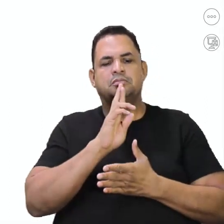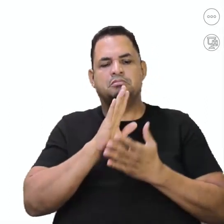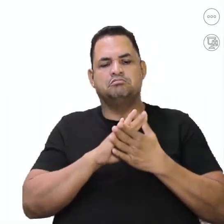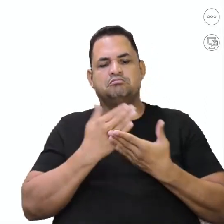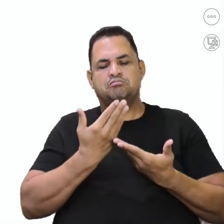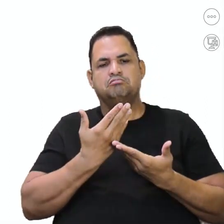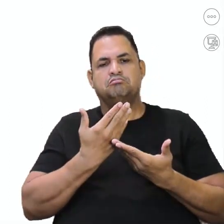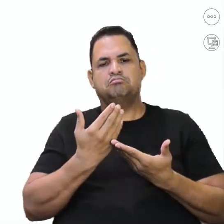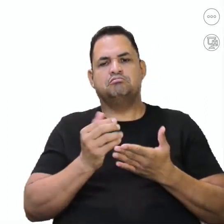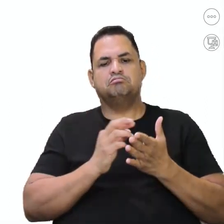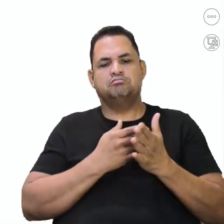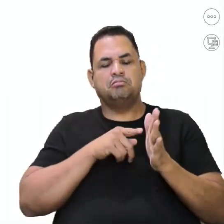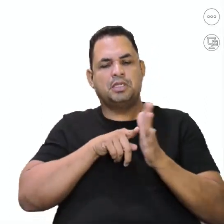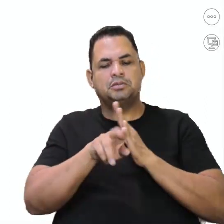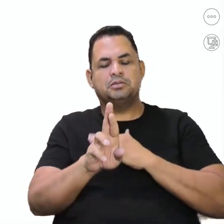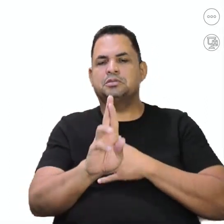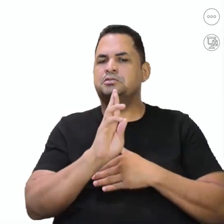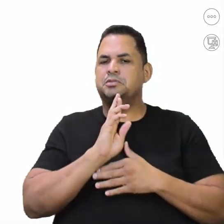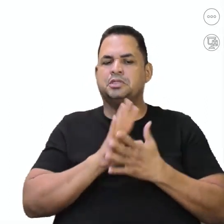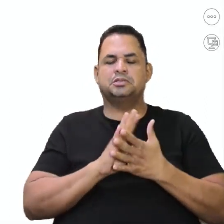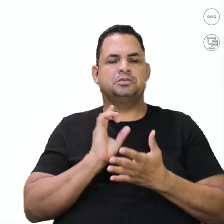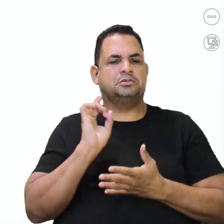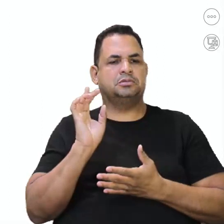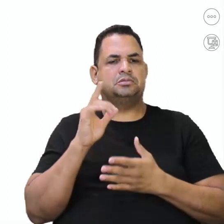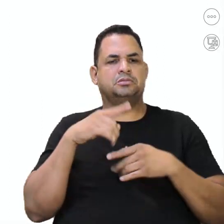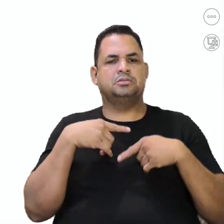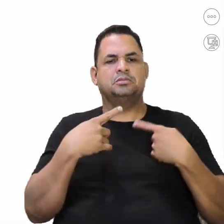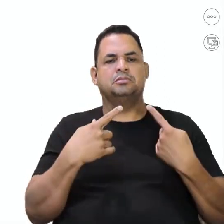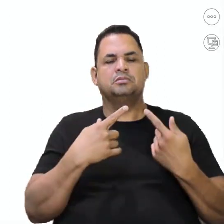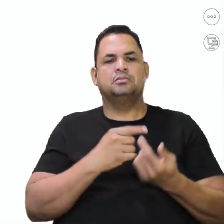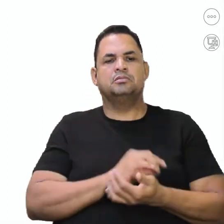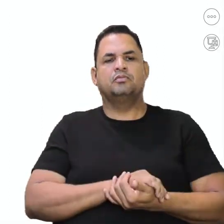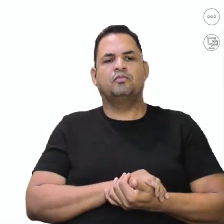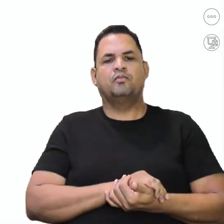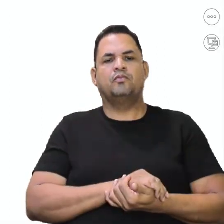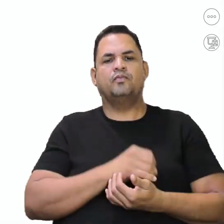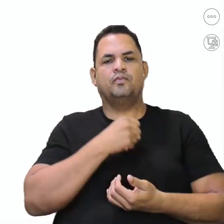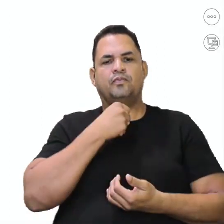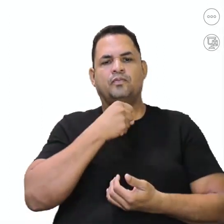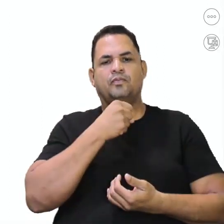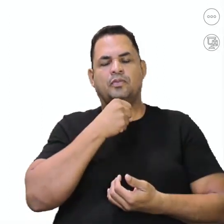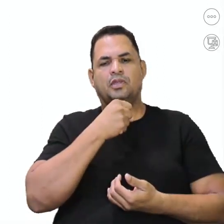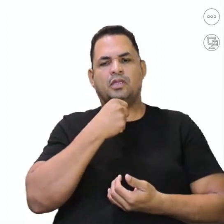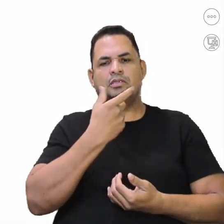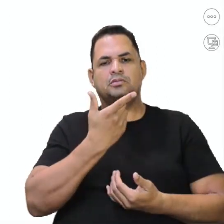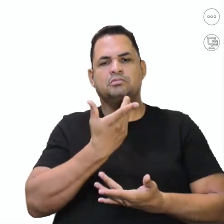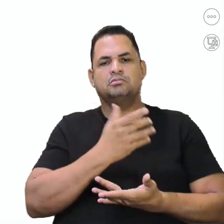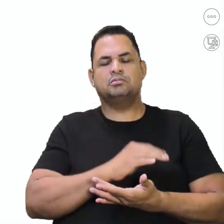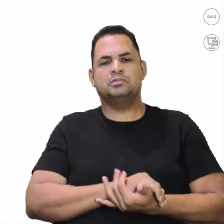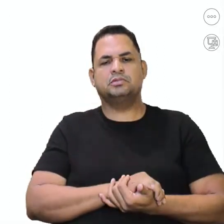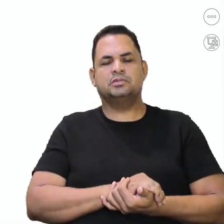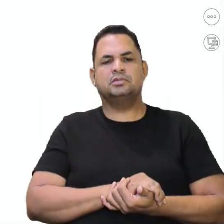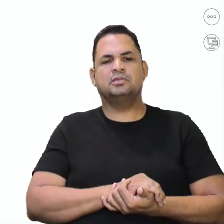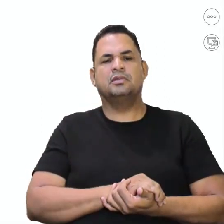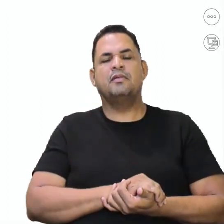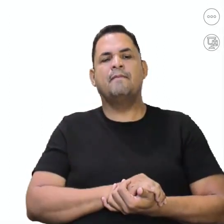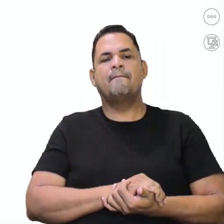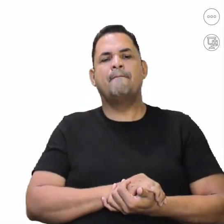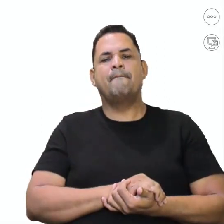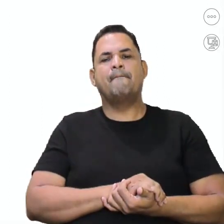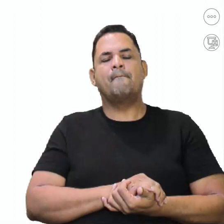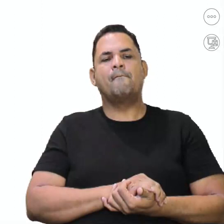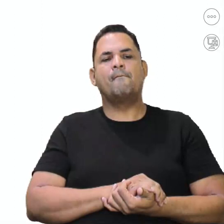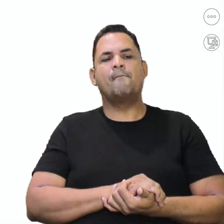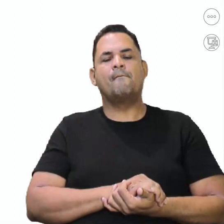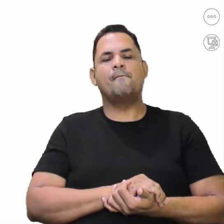são dadas, certo? Apenas isso. The interviewer asks questions to which the interviewee